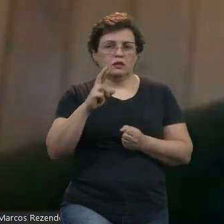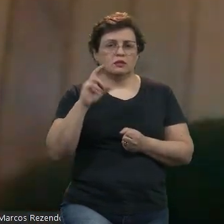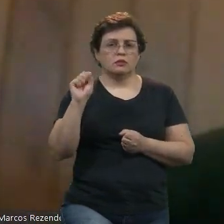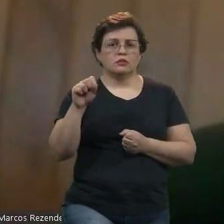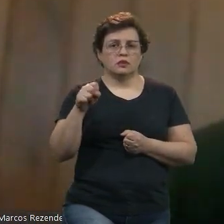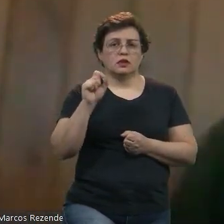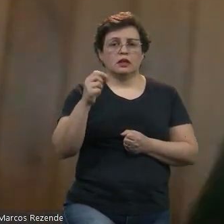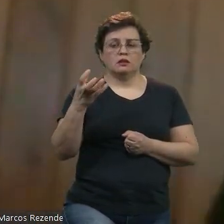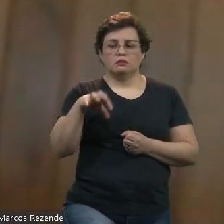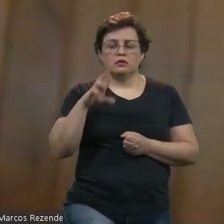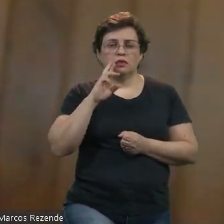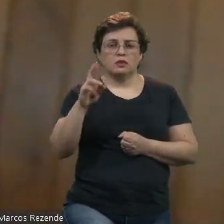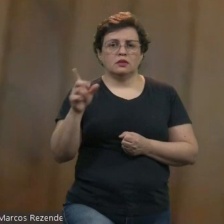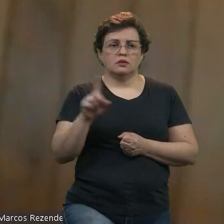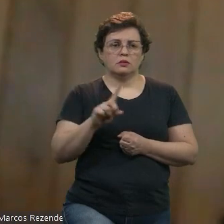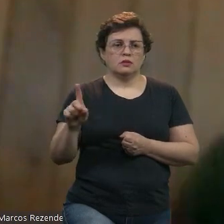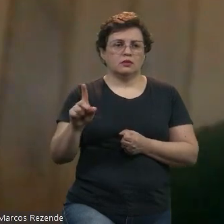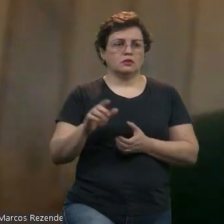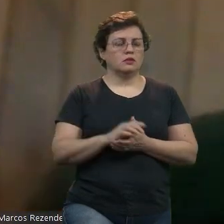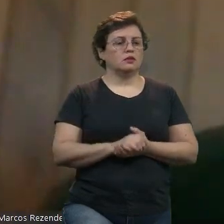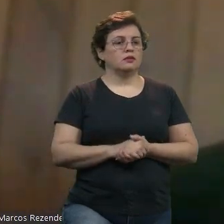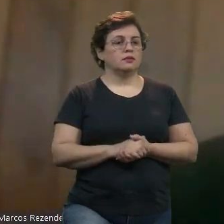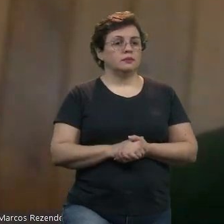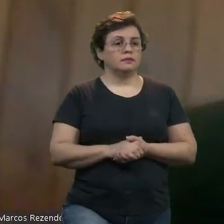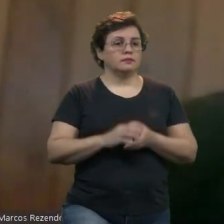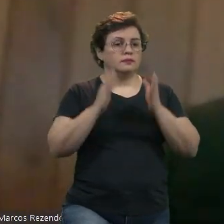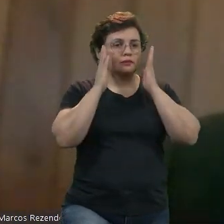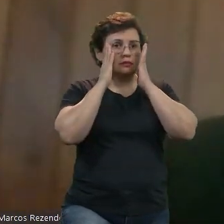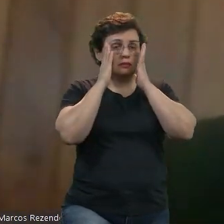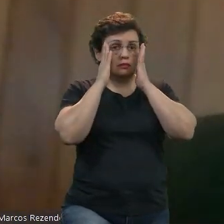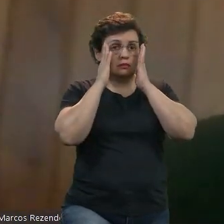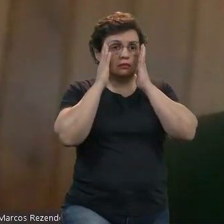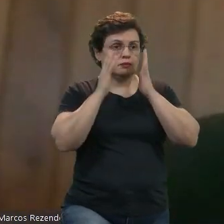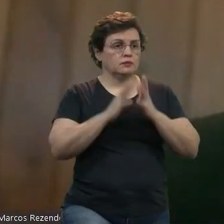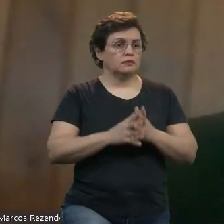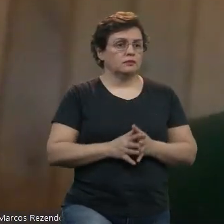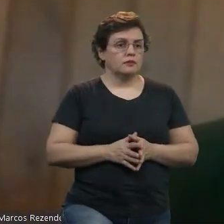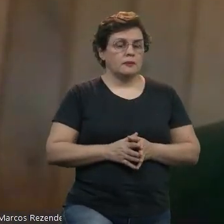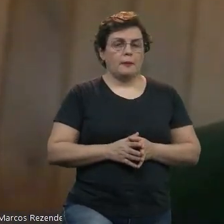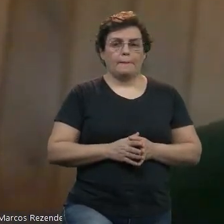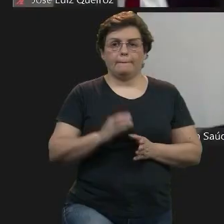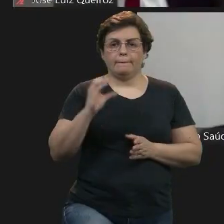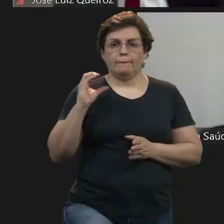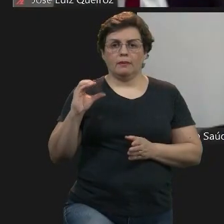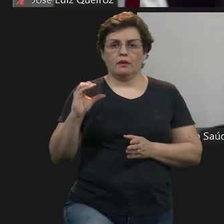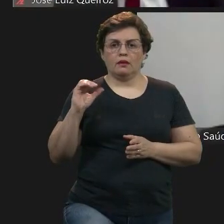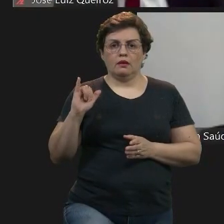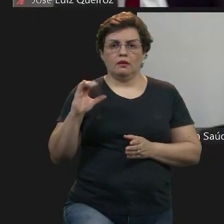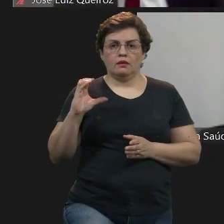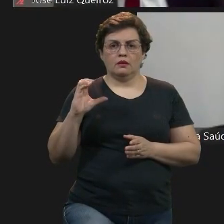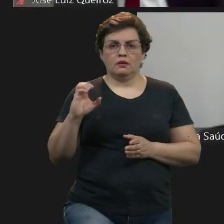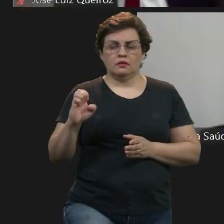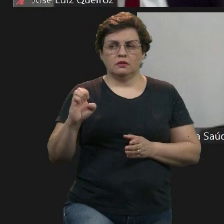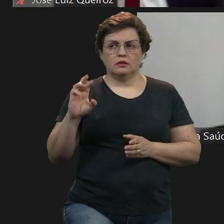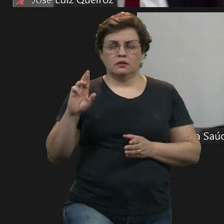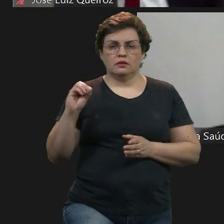sim. Aqueles que forem contrários responderão não. Vereador Cícero do Ceasa.